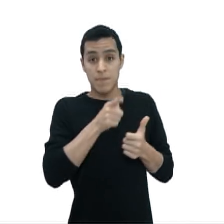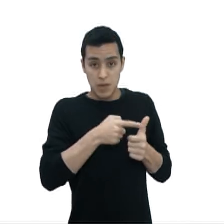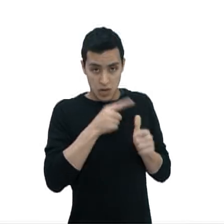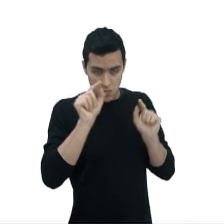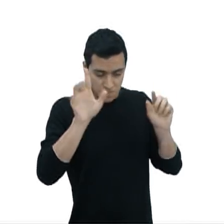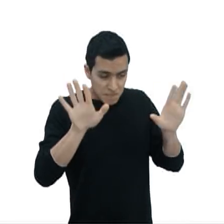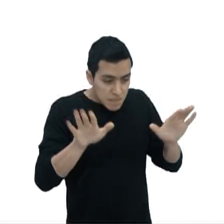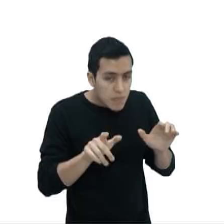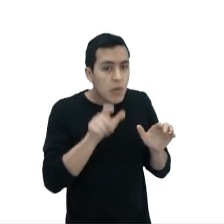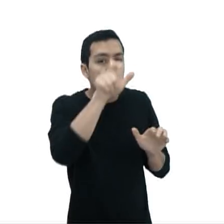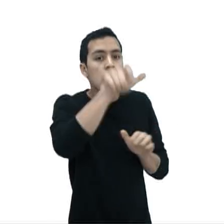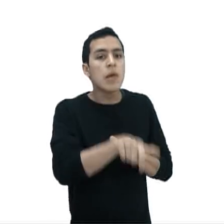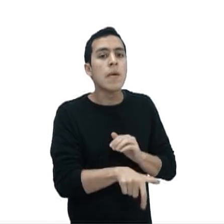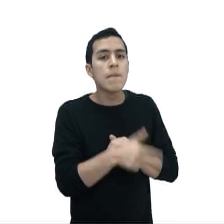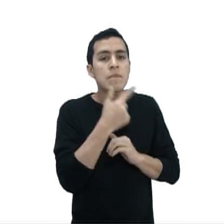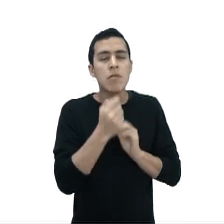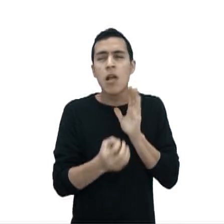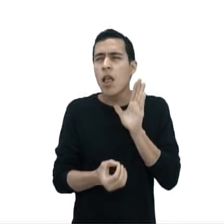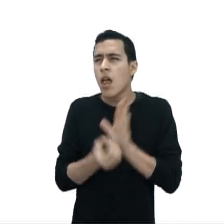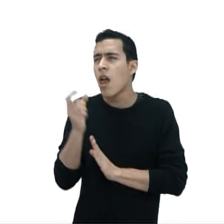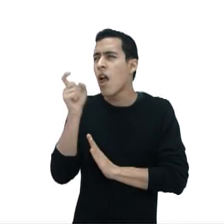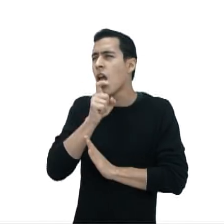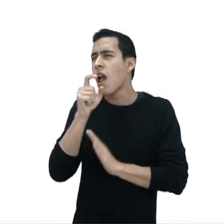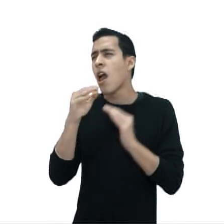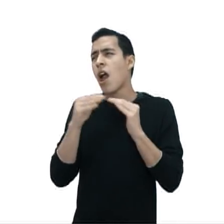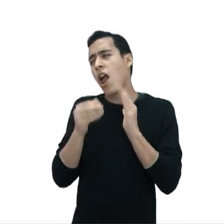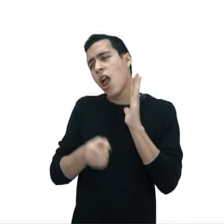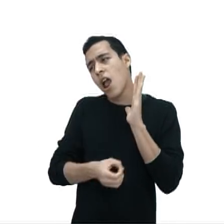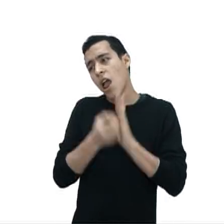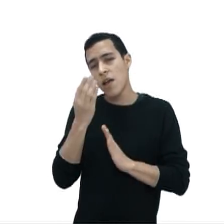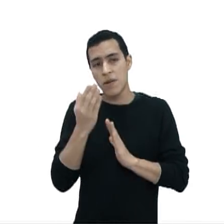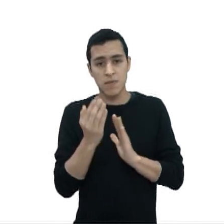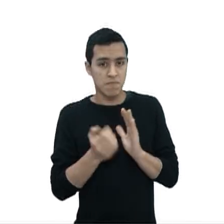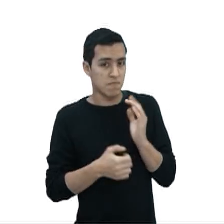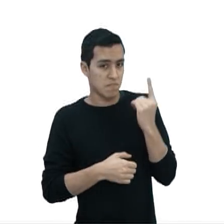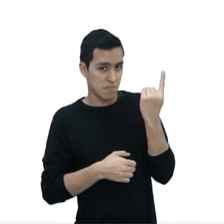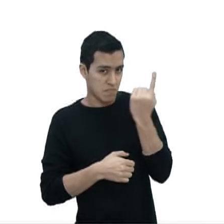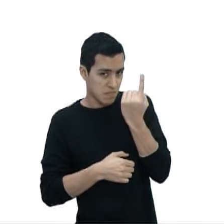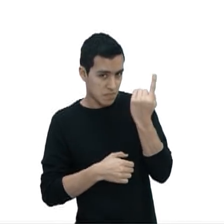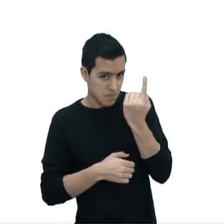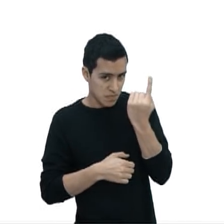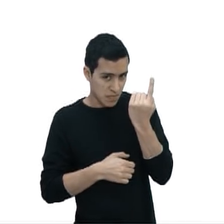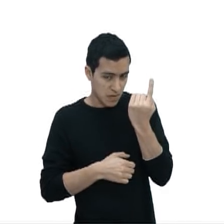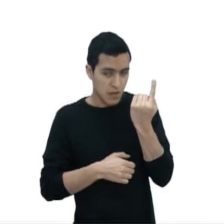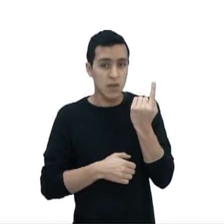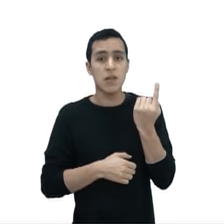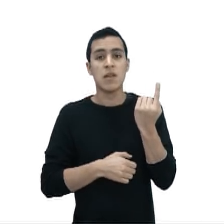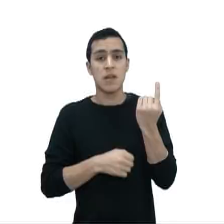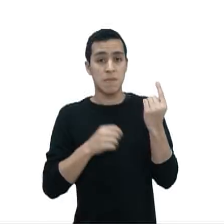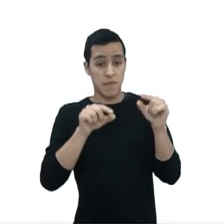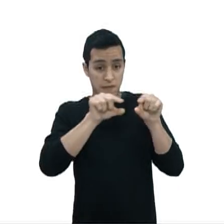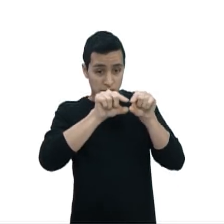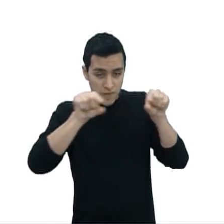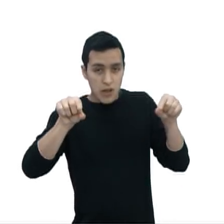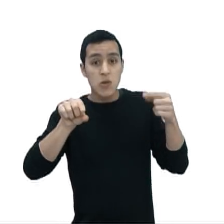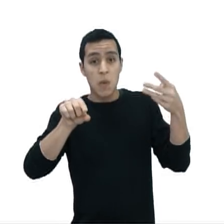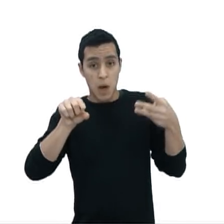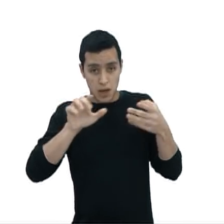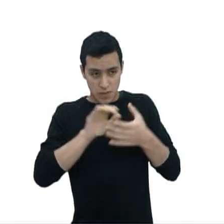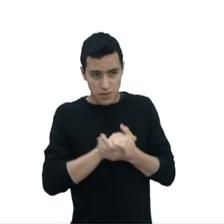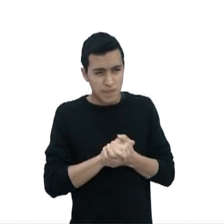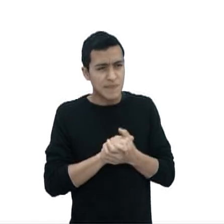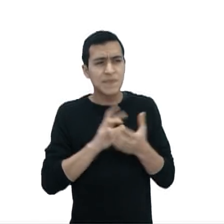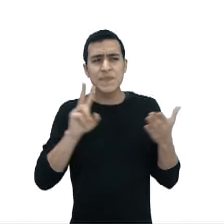O Felipe conta inúmeras mentiras em casa. Então, eu marquei o número 1 na quarta frase, certo? O